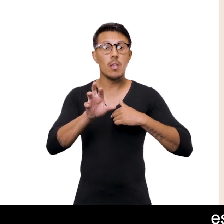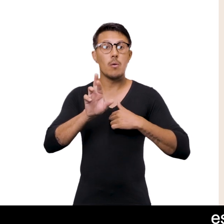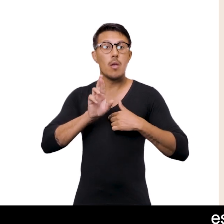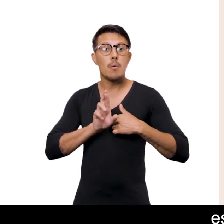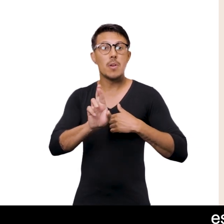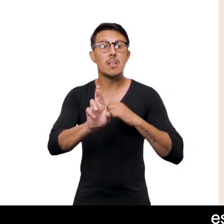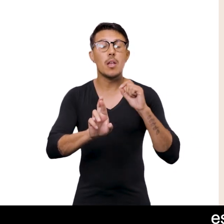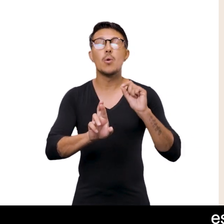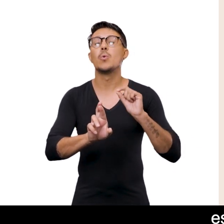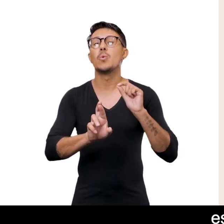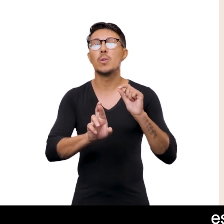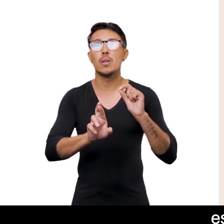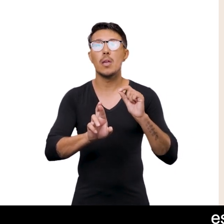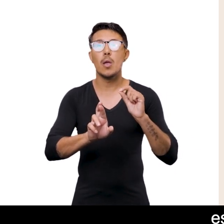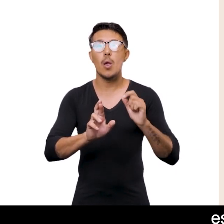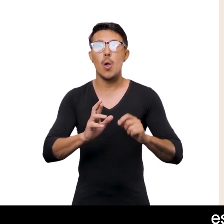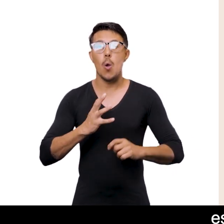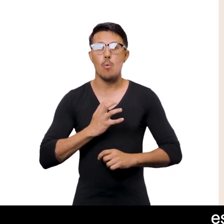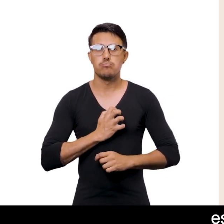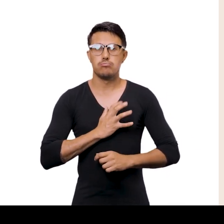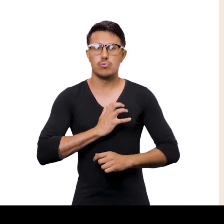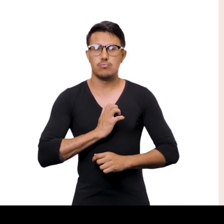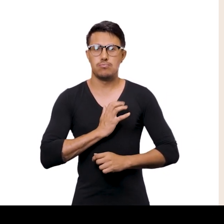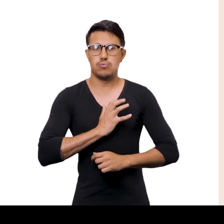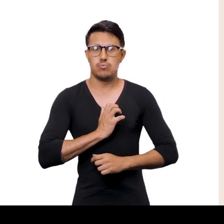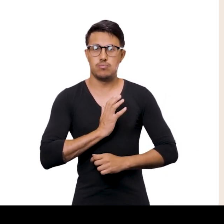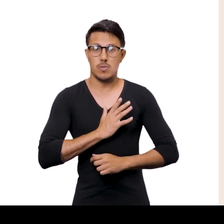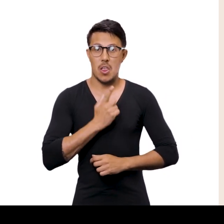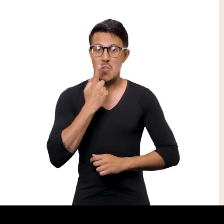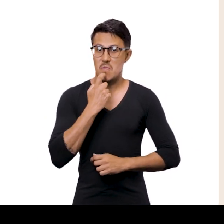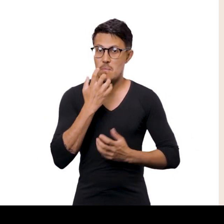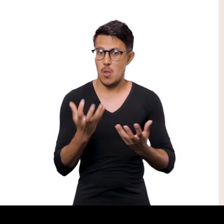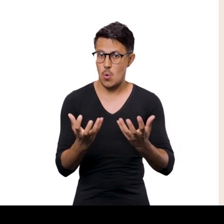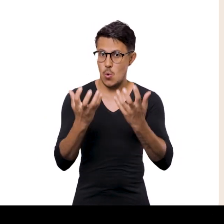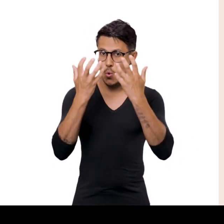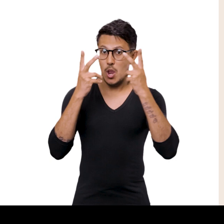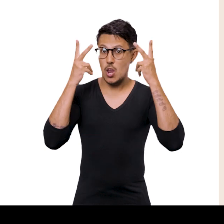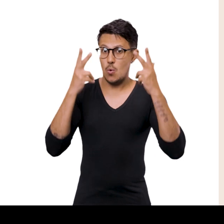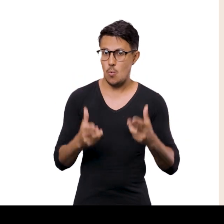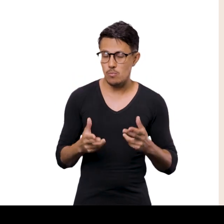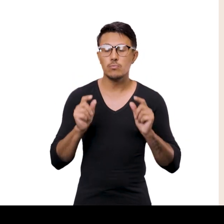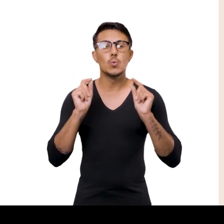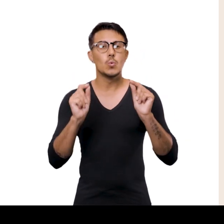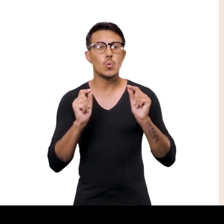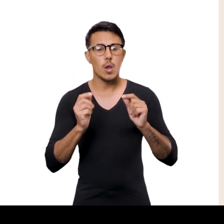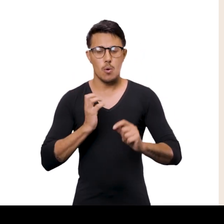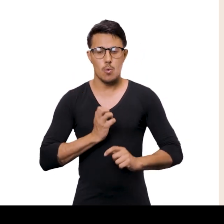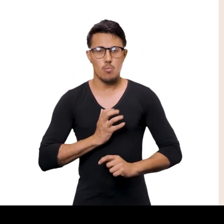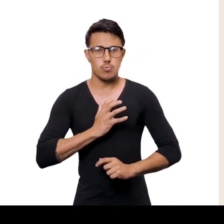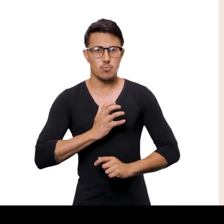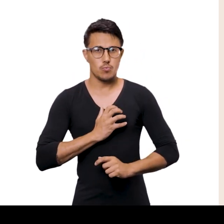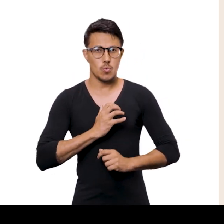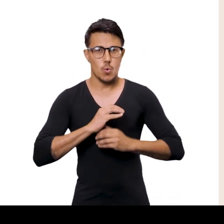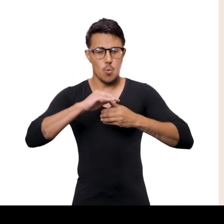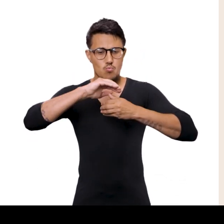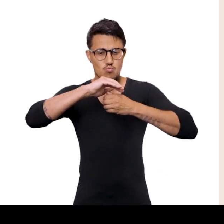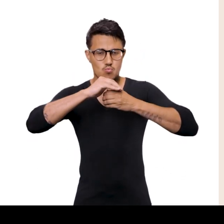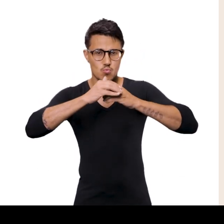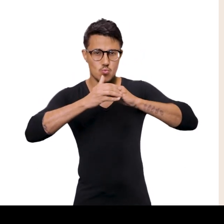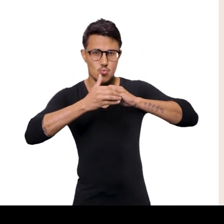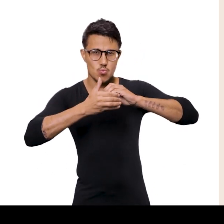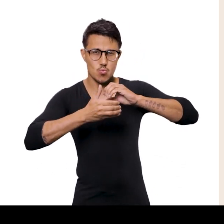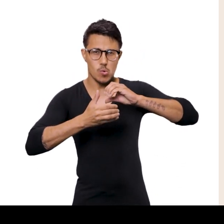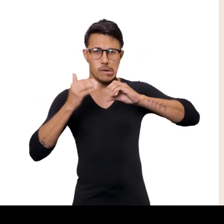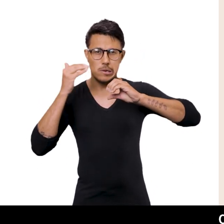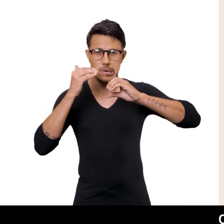uma representação realista de um coração, no mesmo vermelho intenso. O coração é um volume ovalado